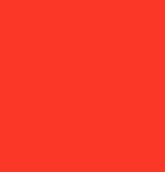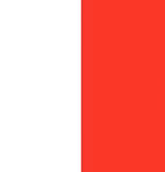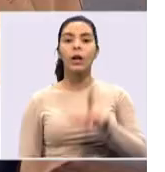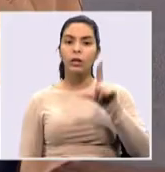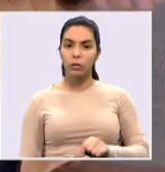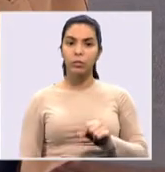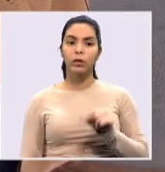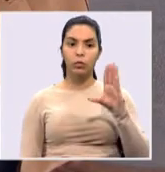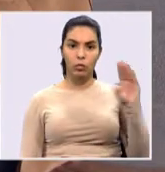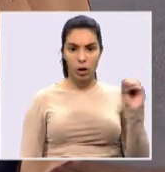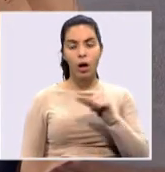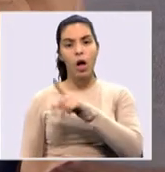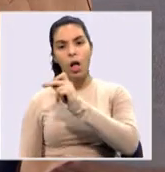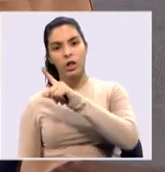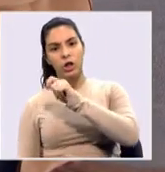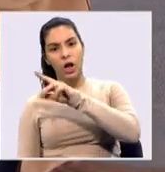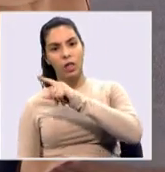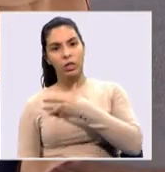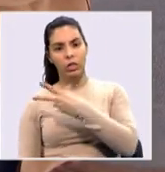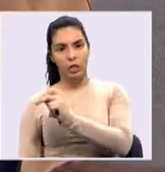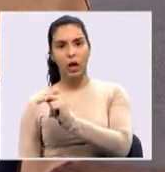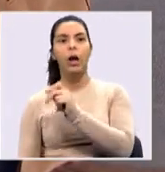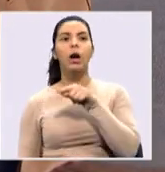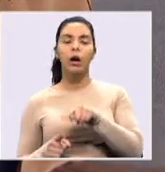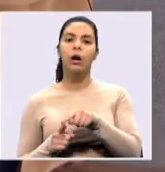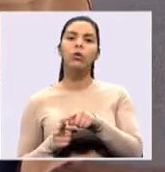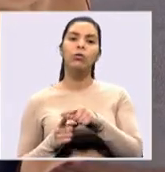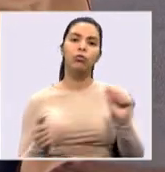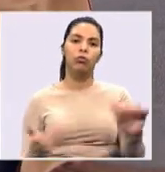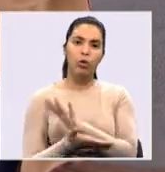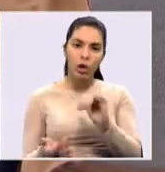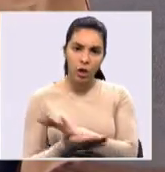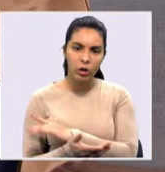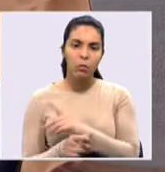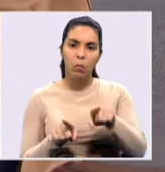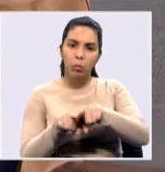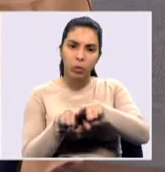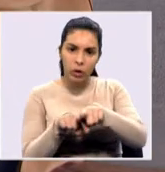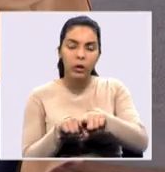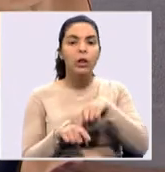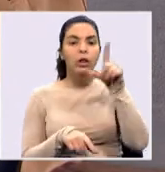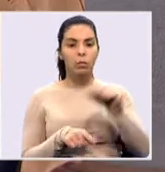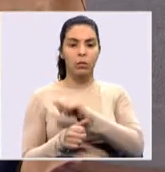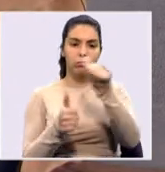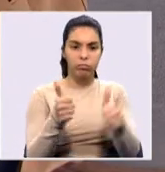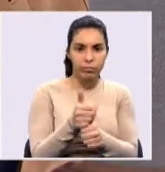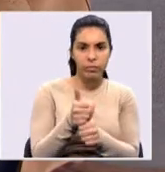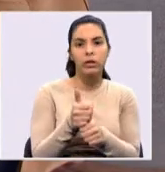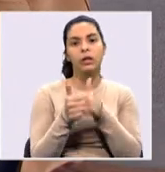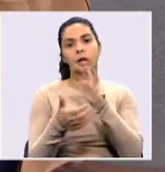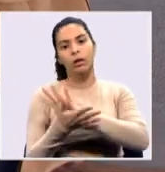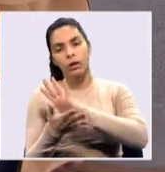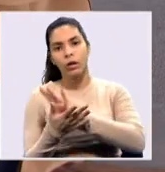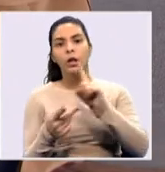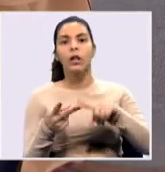oportunidade. Obrigado. Tal como o Djalmo, também a Alexandra Matos aceitou vários desafios profissionais. fez jornalismo político, passou pela assessoria